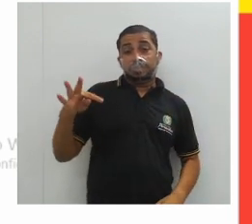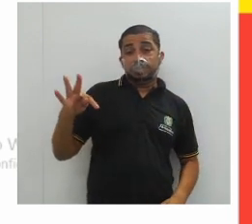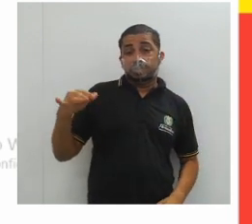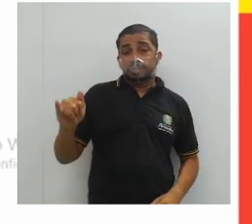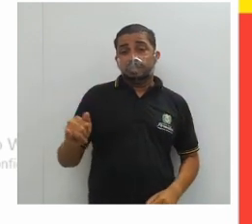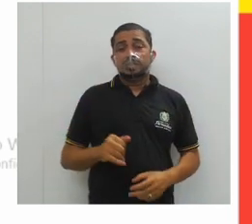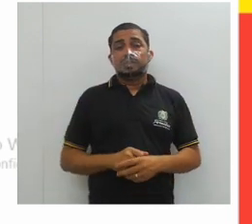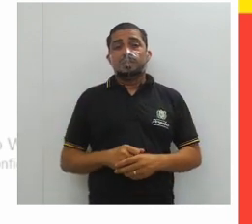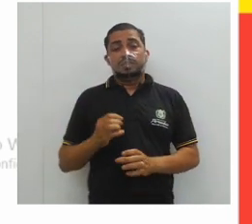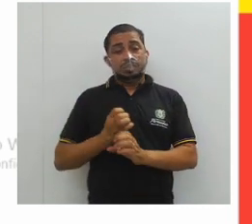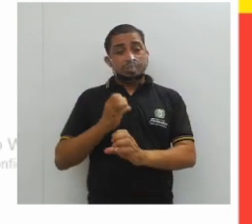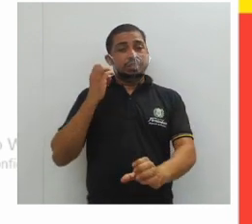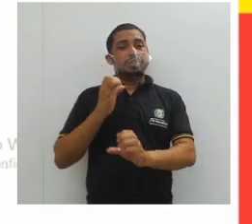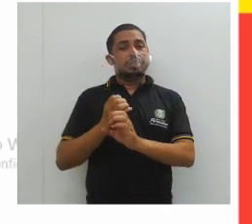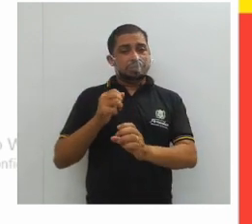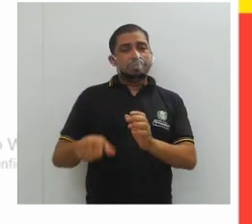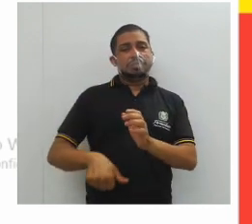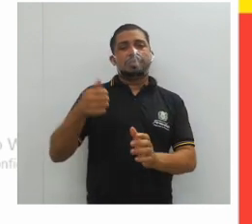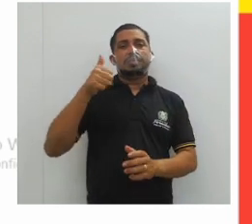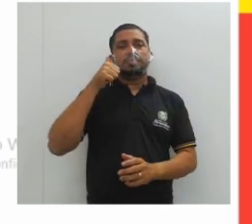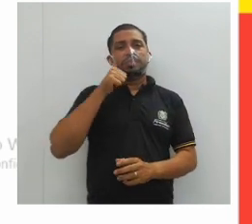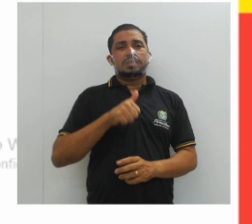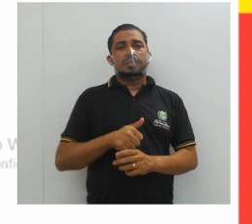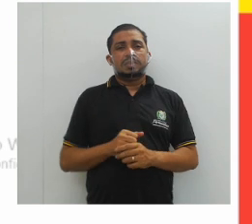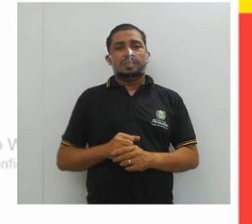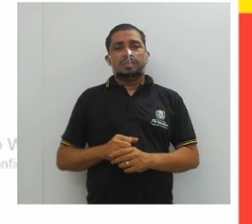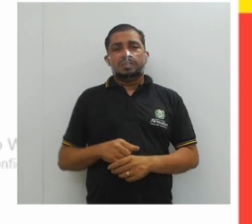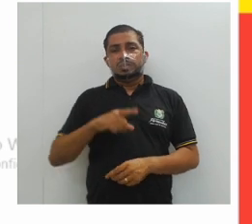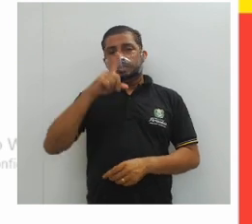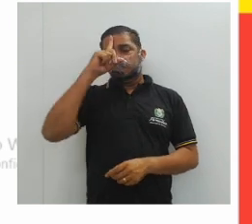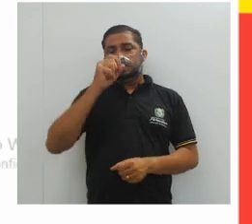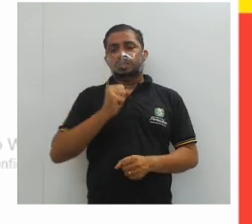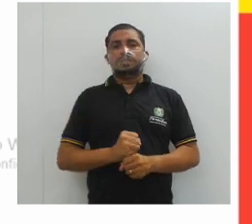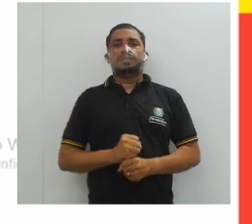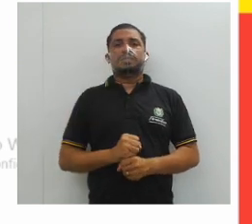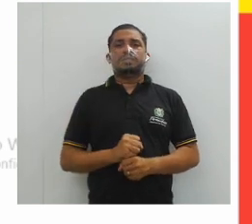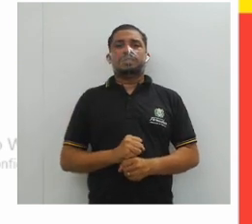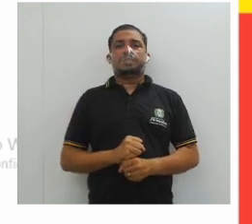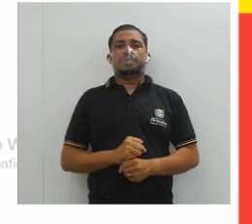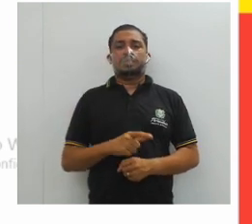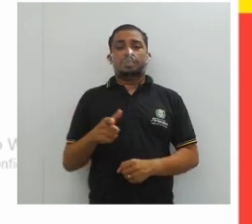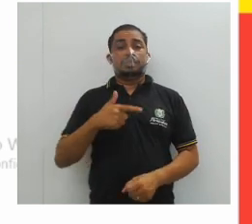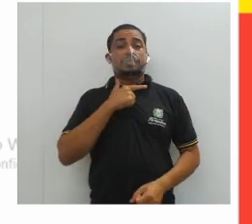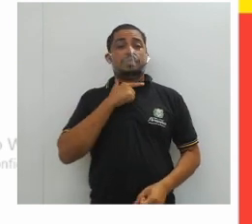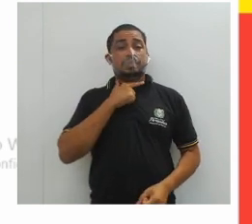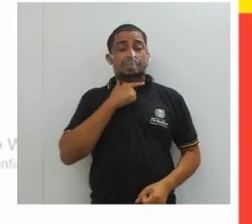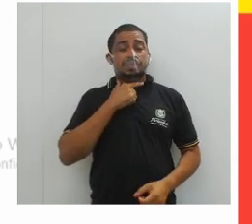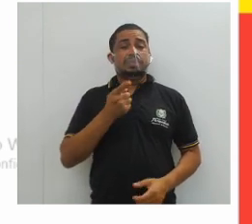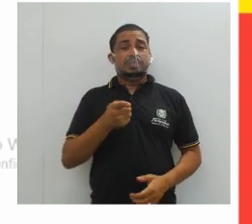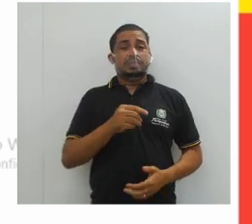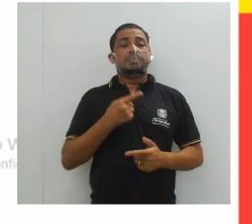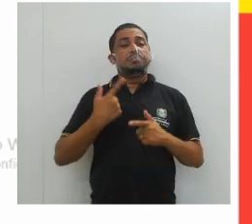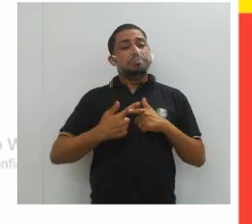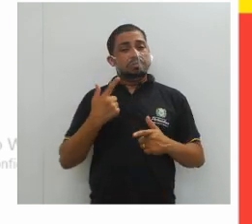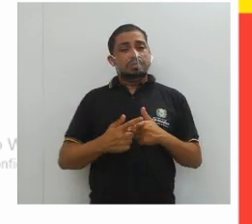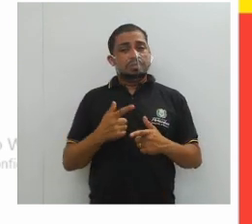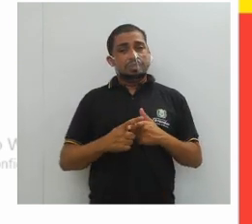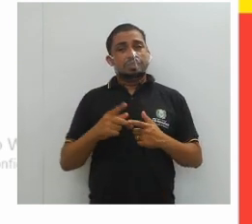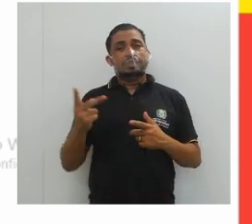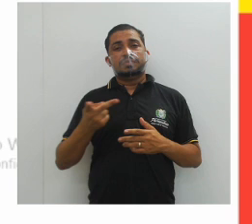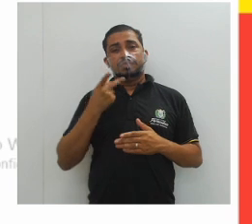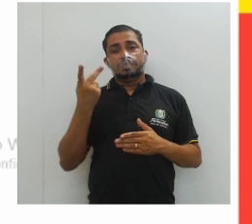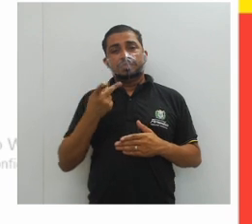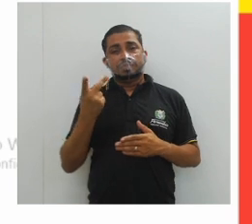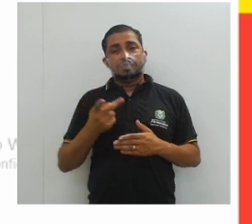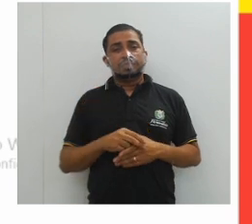engenheira, pela primeira vez uma mulher, né, assumindo esse cargo, né? E eu coloquei aí porque fala de